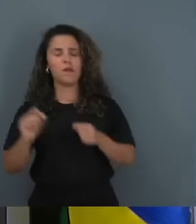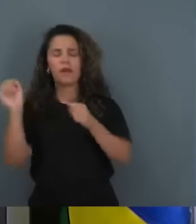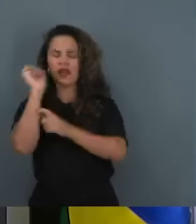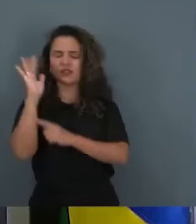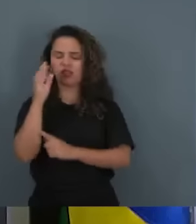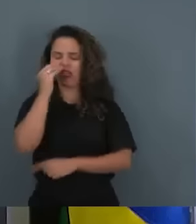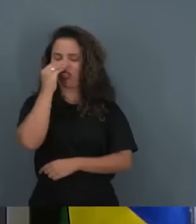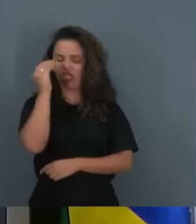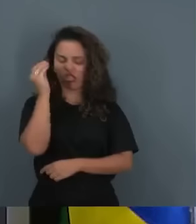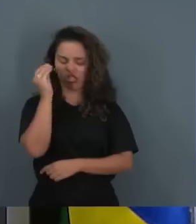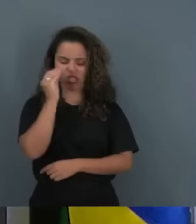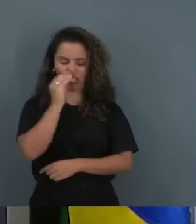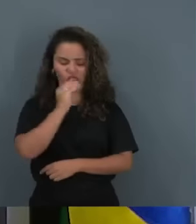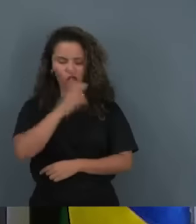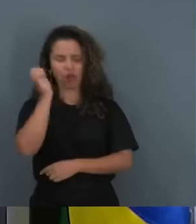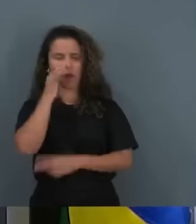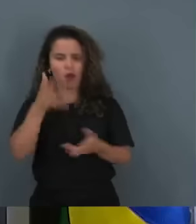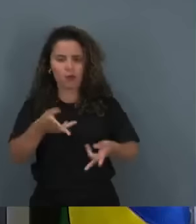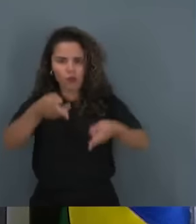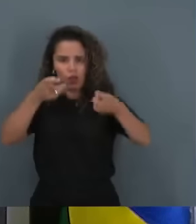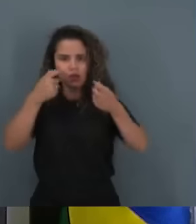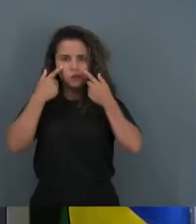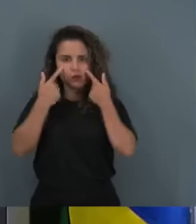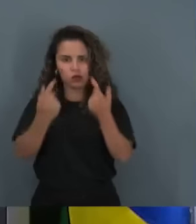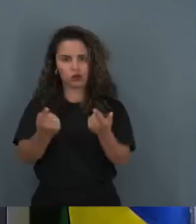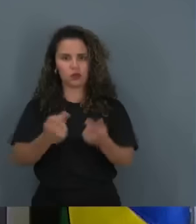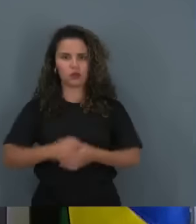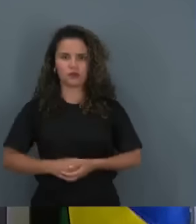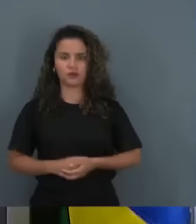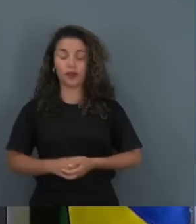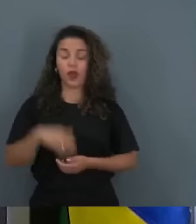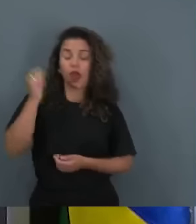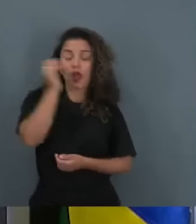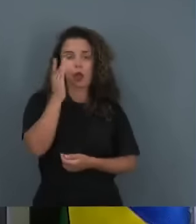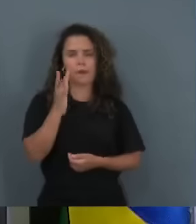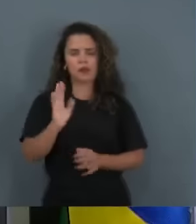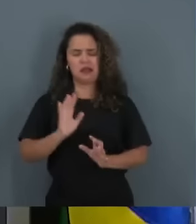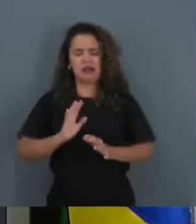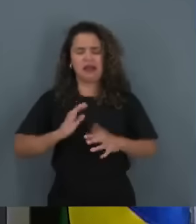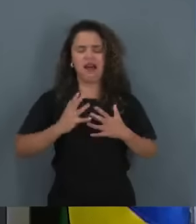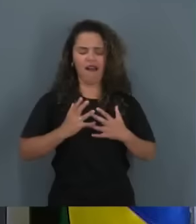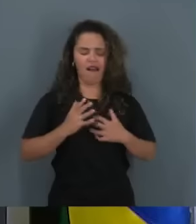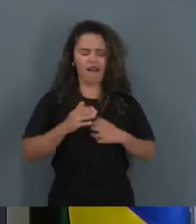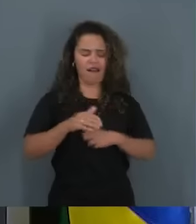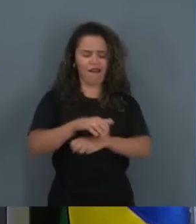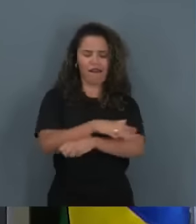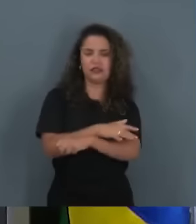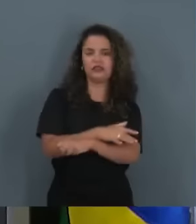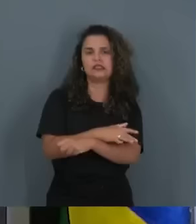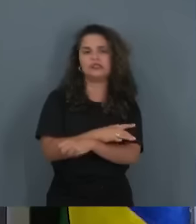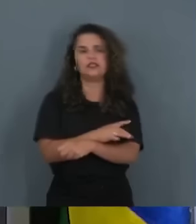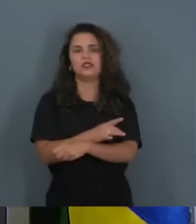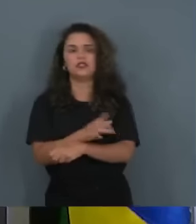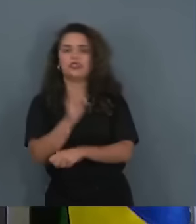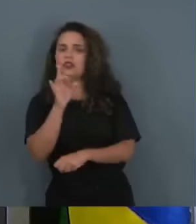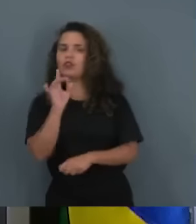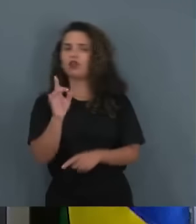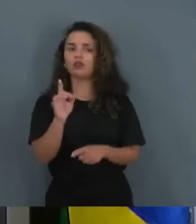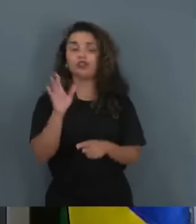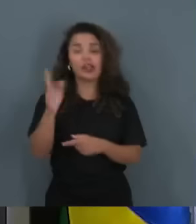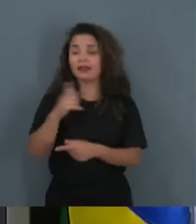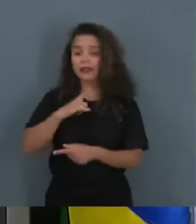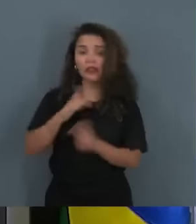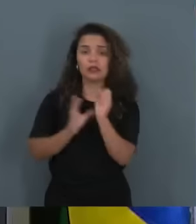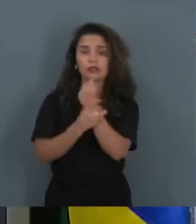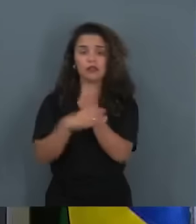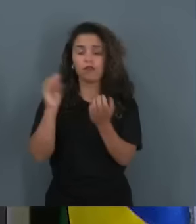olhos. E o brasileiro apavorado na rua, já não basta a insegurança pública,